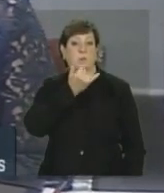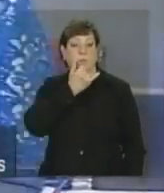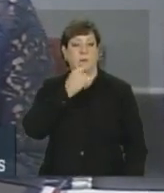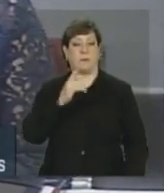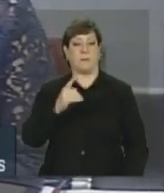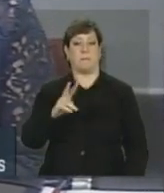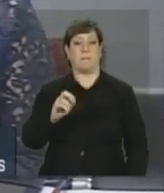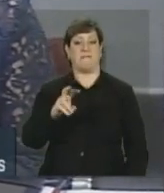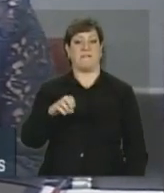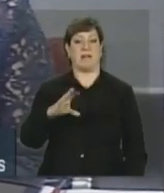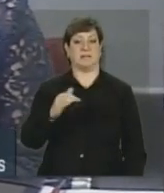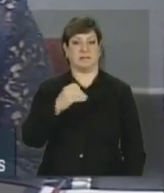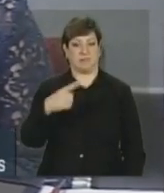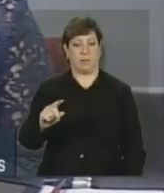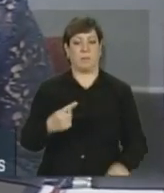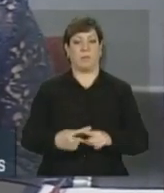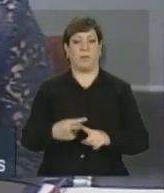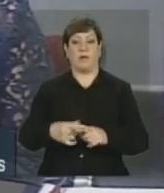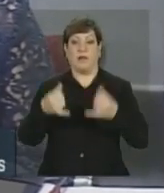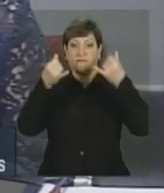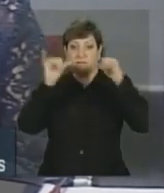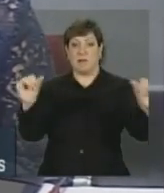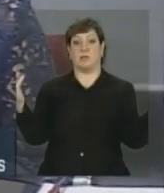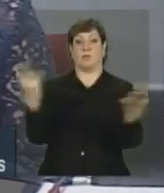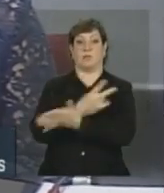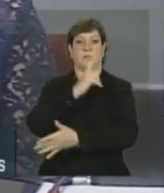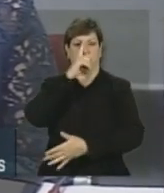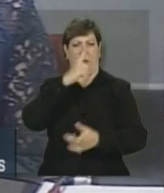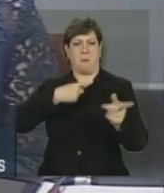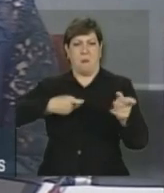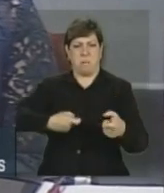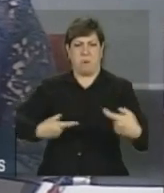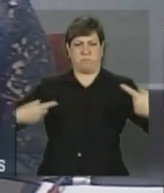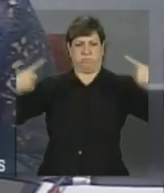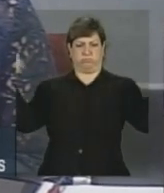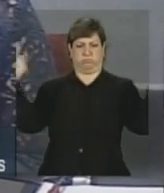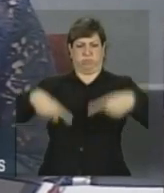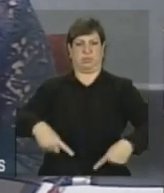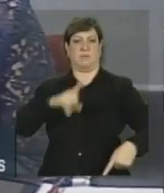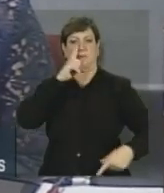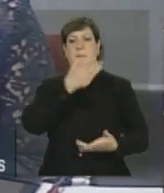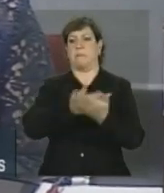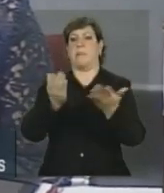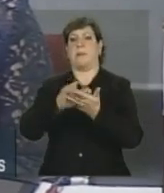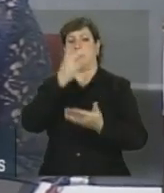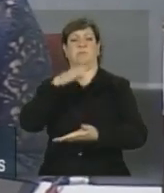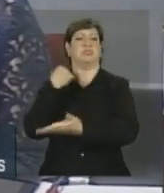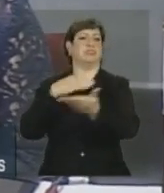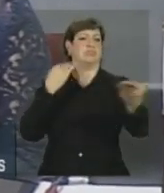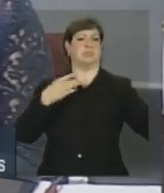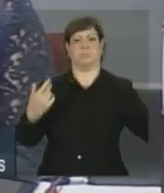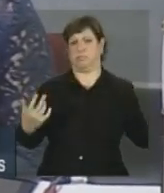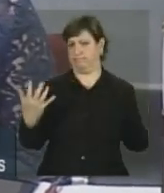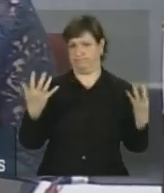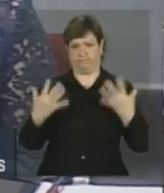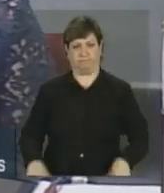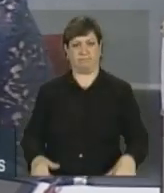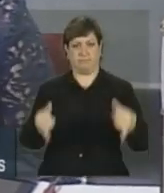como estratégia para reduzir o risco de conflitos armados e a perda de vidas humanas.